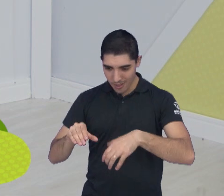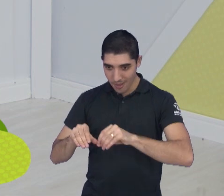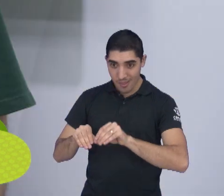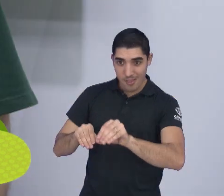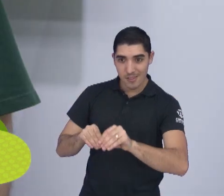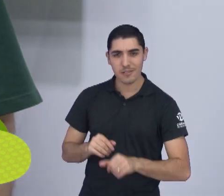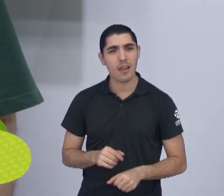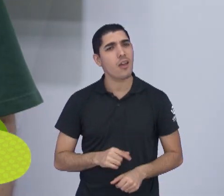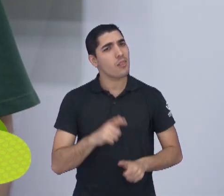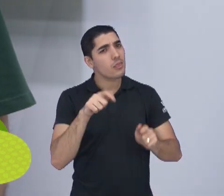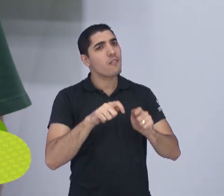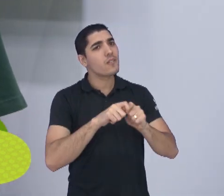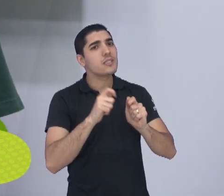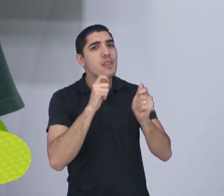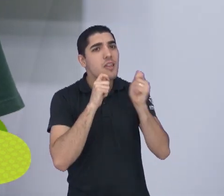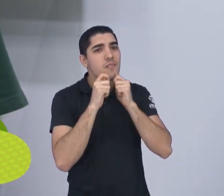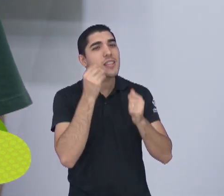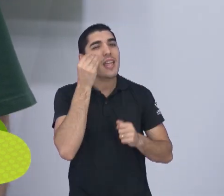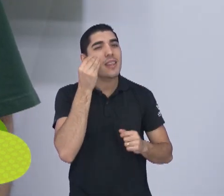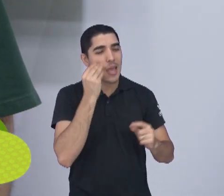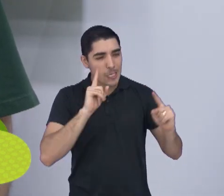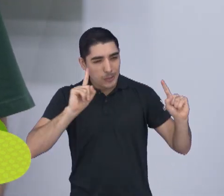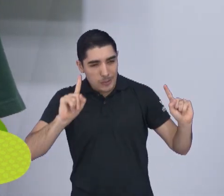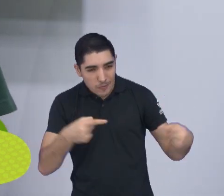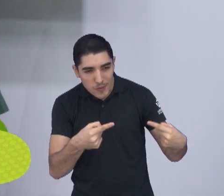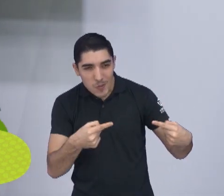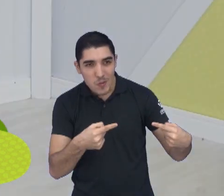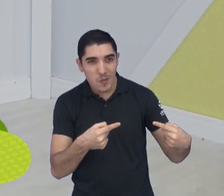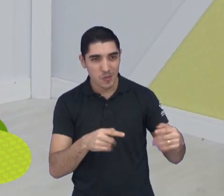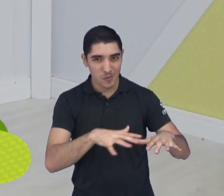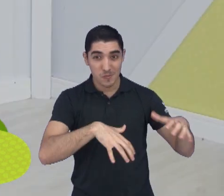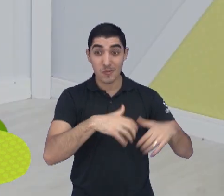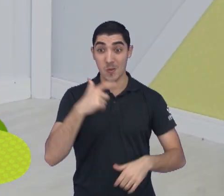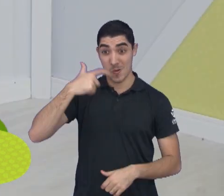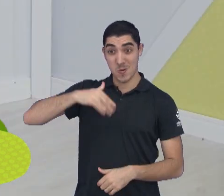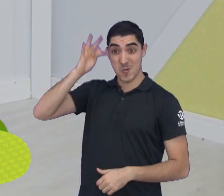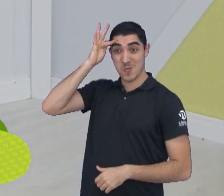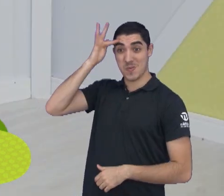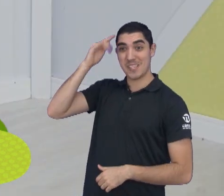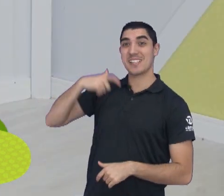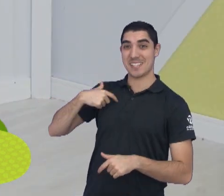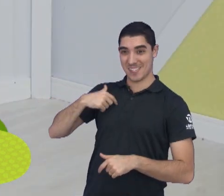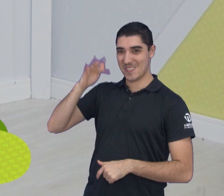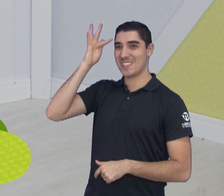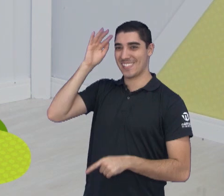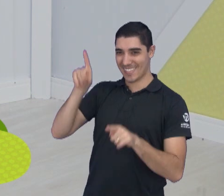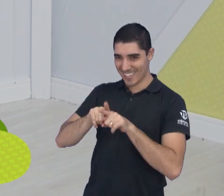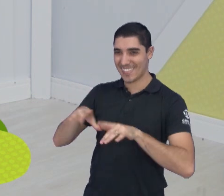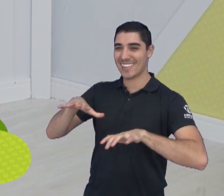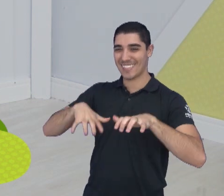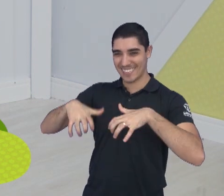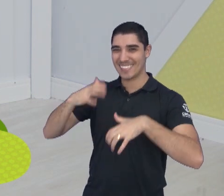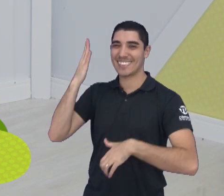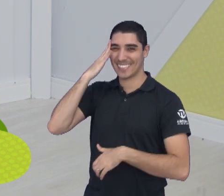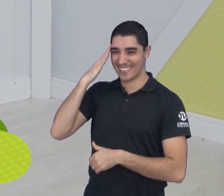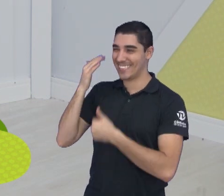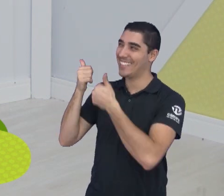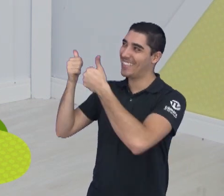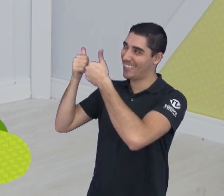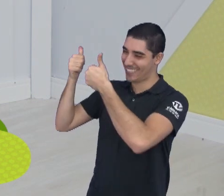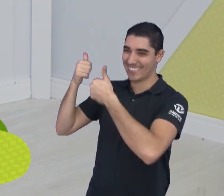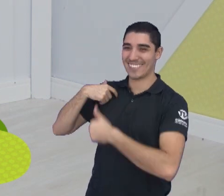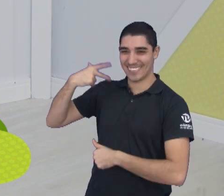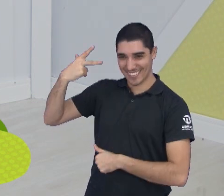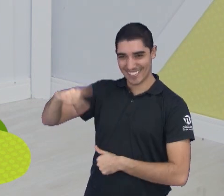Fazer uma matéria com ela aí, desafiar ela, o desafio do dominó, vamos ver se... Hélio Luiz, o Luizão que joga dominó ali, ó, Luizão é bom no dominó, então... nosso intérprete de